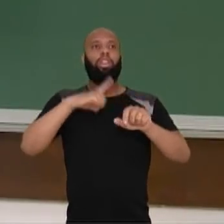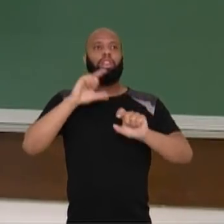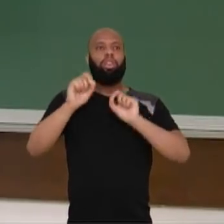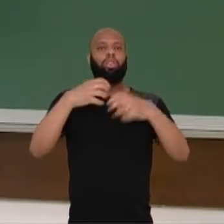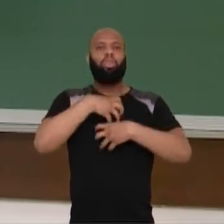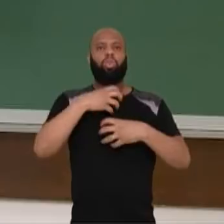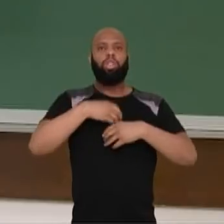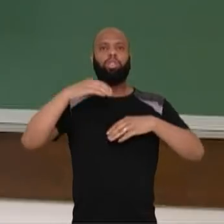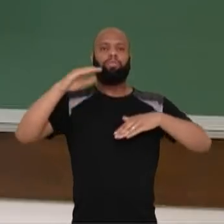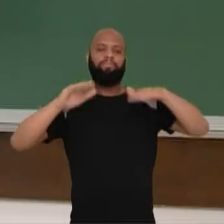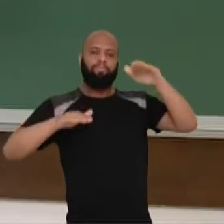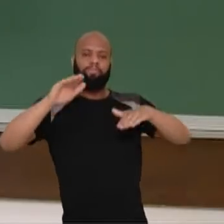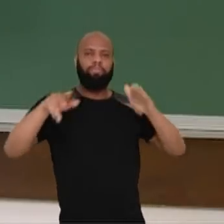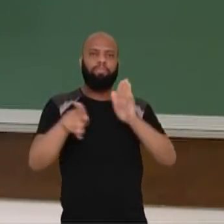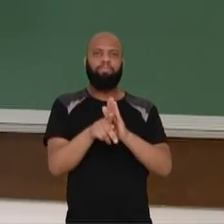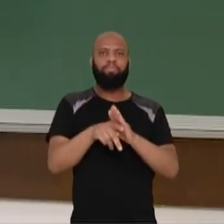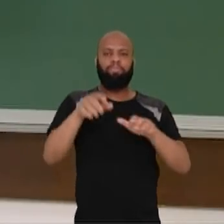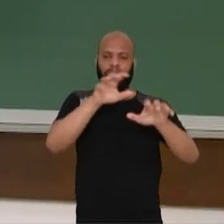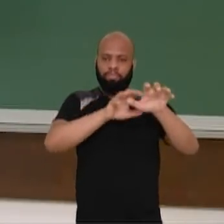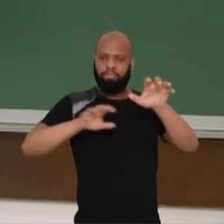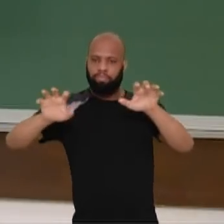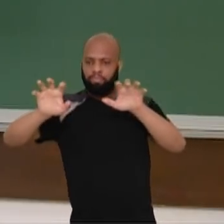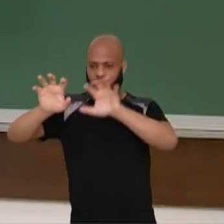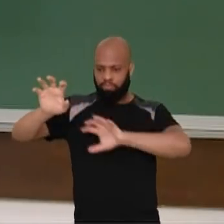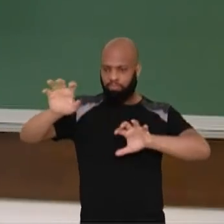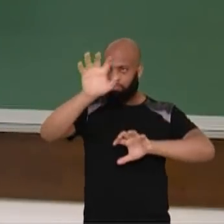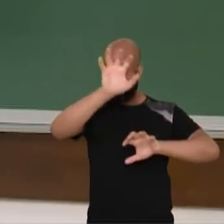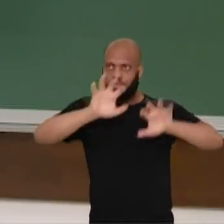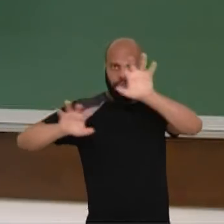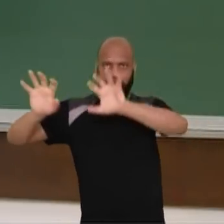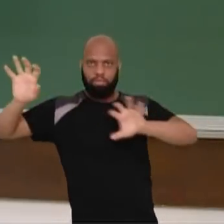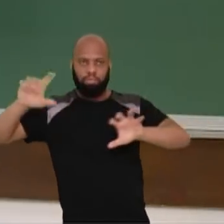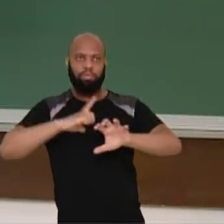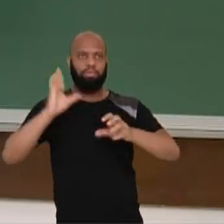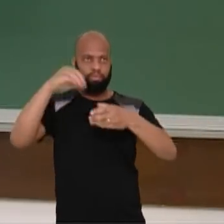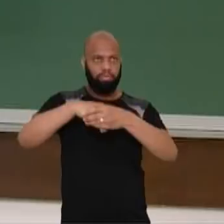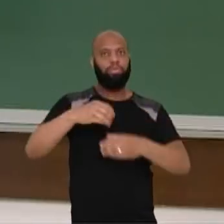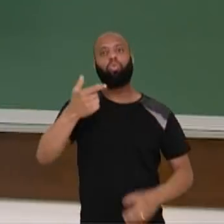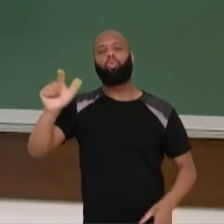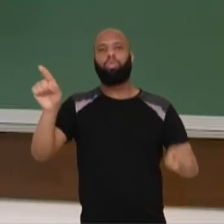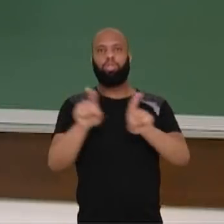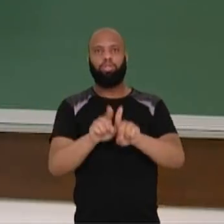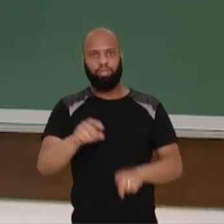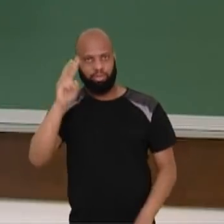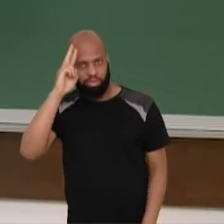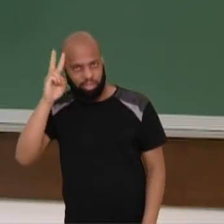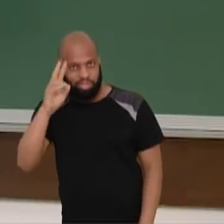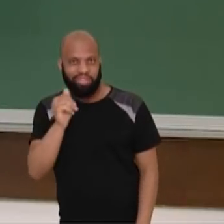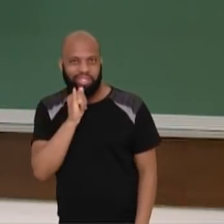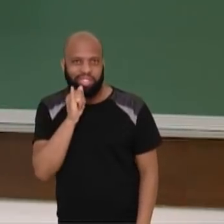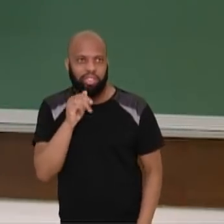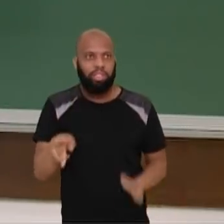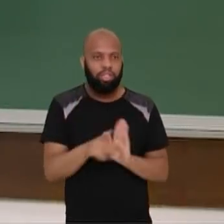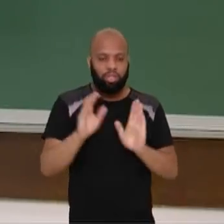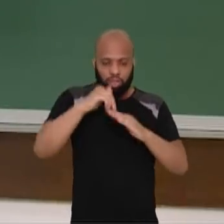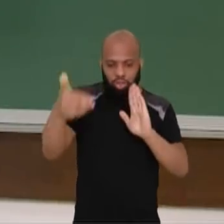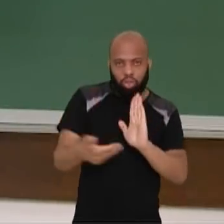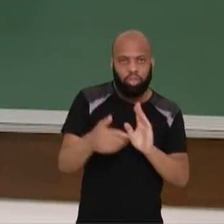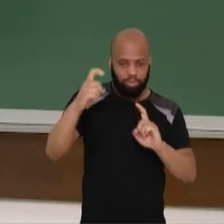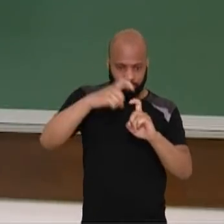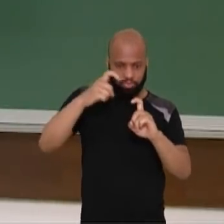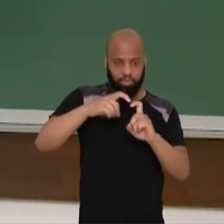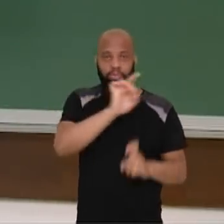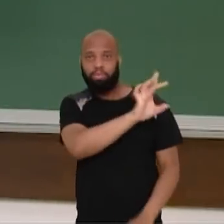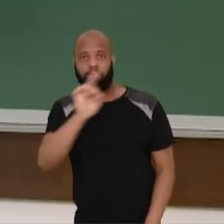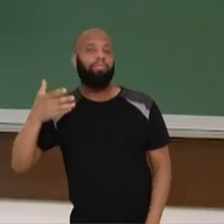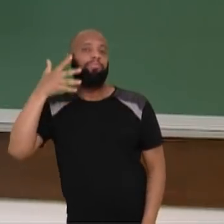proporcional estratificado, que é quando você já tem subconjuntos dentro lá. Lembra do exemplo da palestra de todos os médicos?